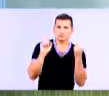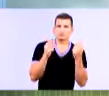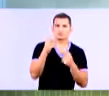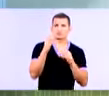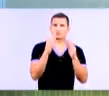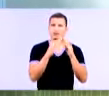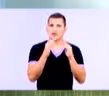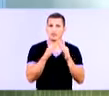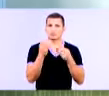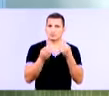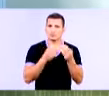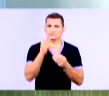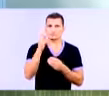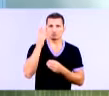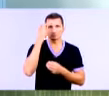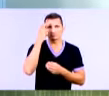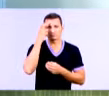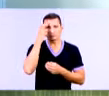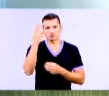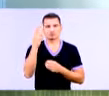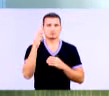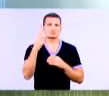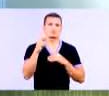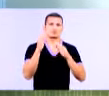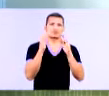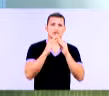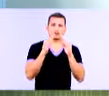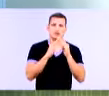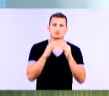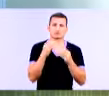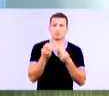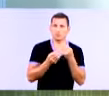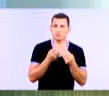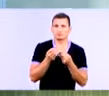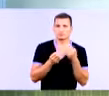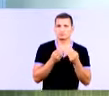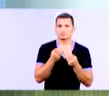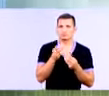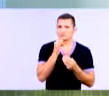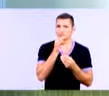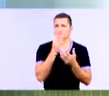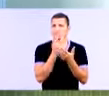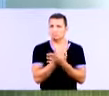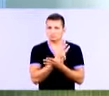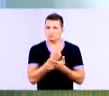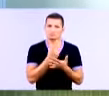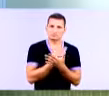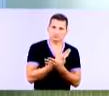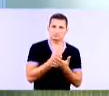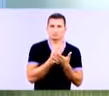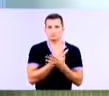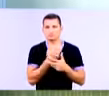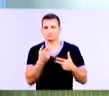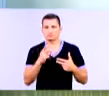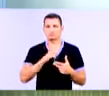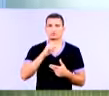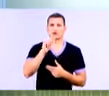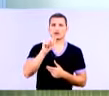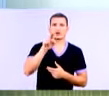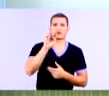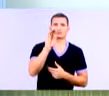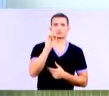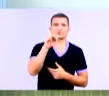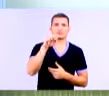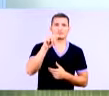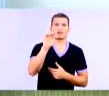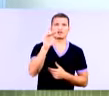que sua casa inteligente vai estar se comportando? Se acontecer isso, vai acontecer isso. Tem automação residencial, é muito legal, uma